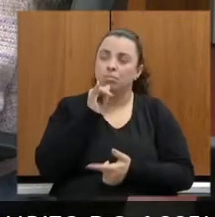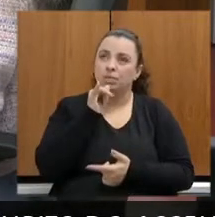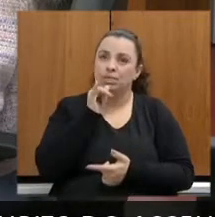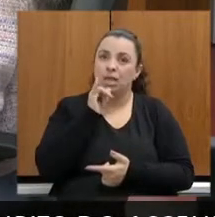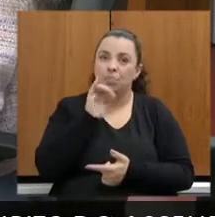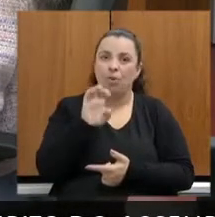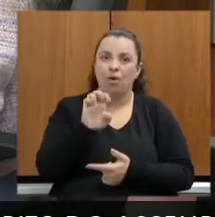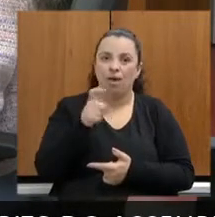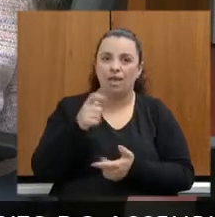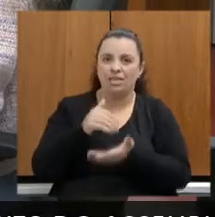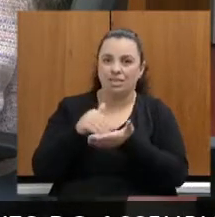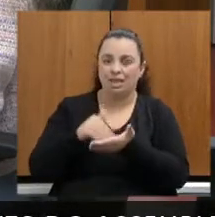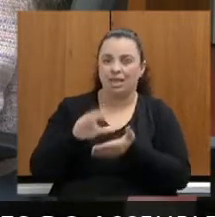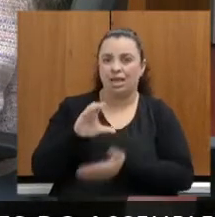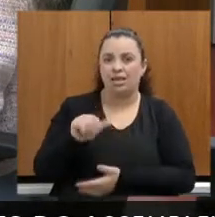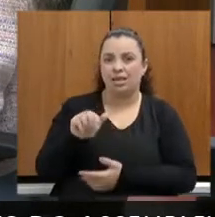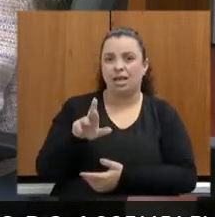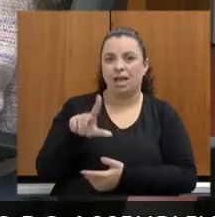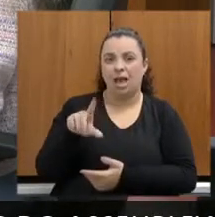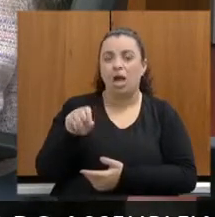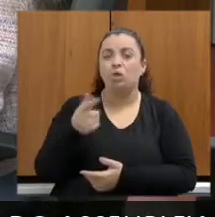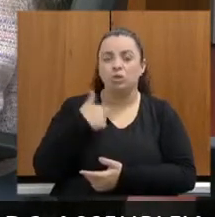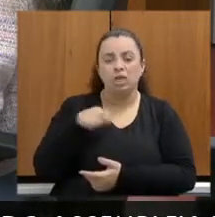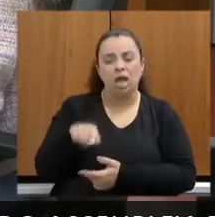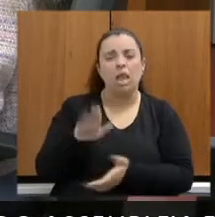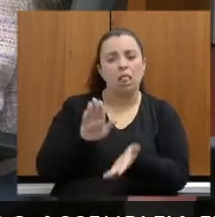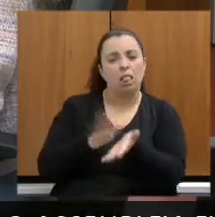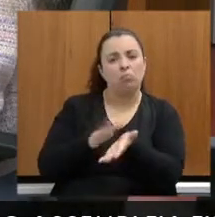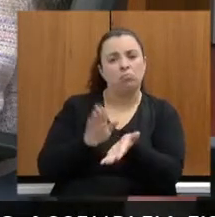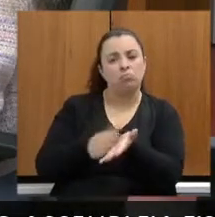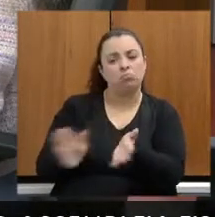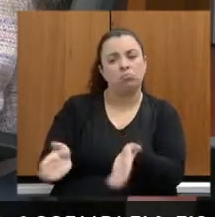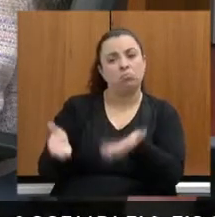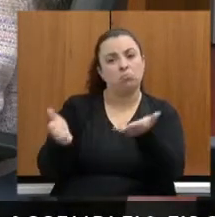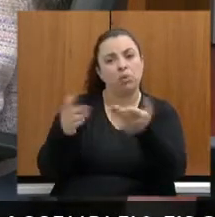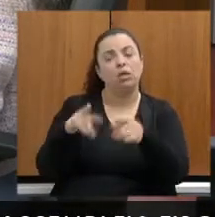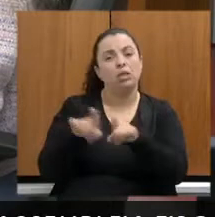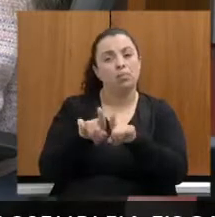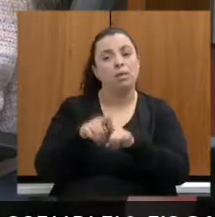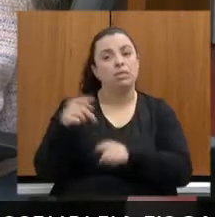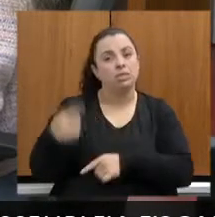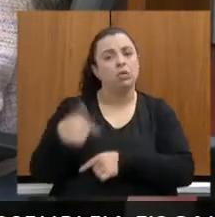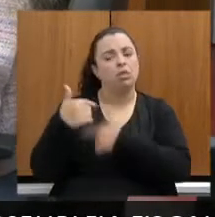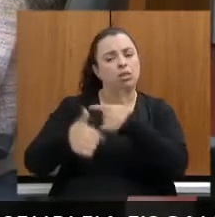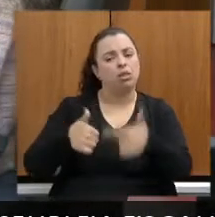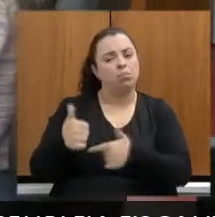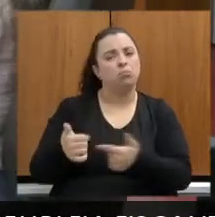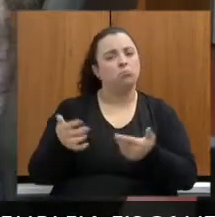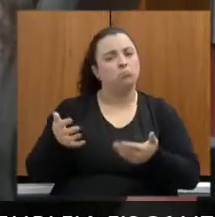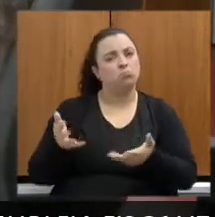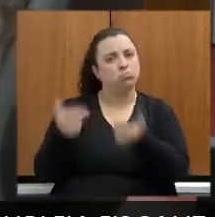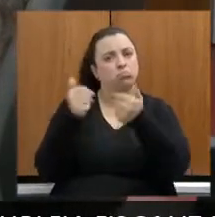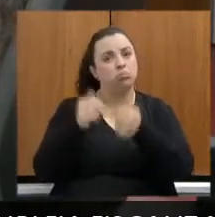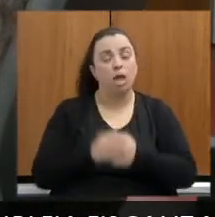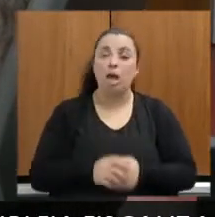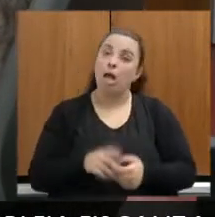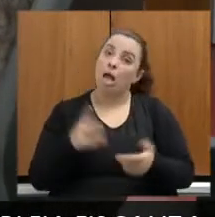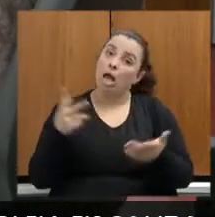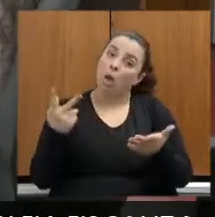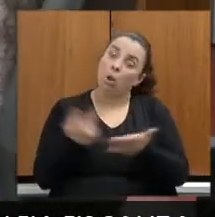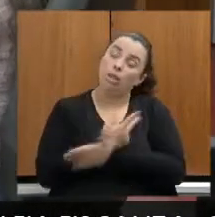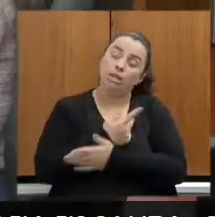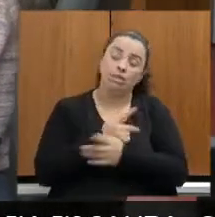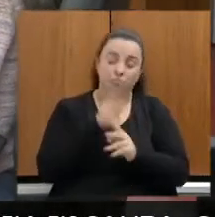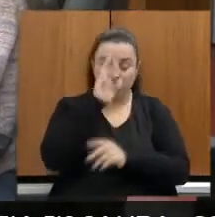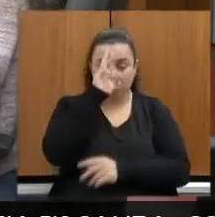a quem eu não canso de elogiá-lo também tá pelo trabalho que ele fez pode ter acontecido algum